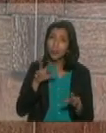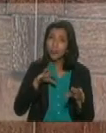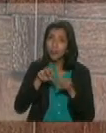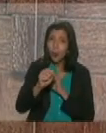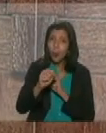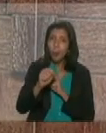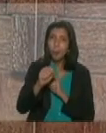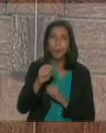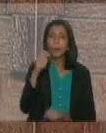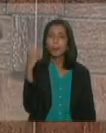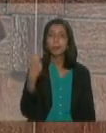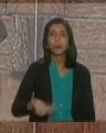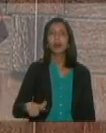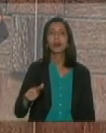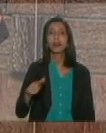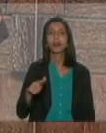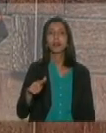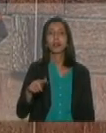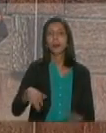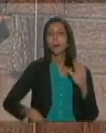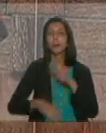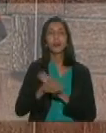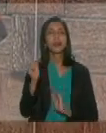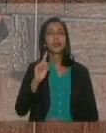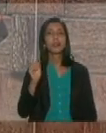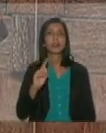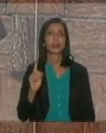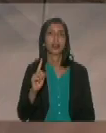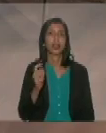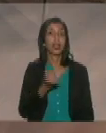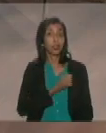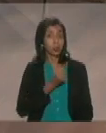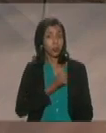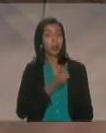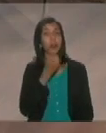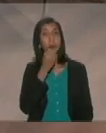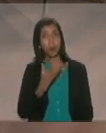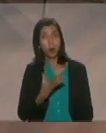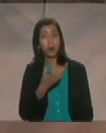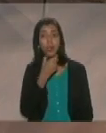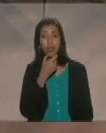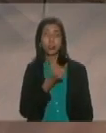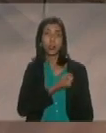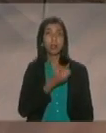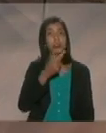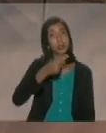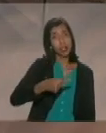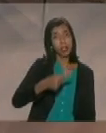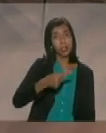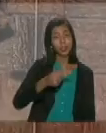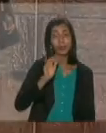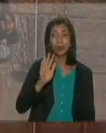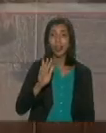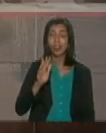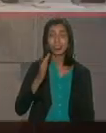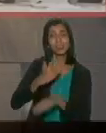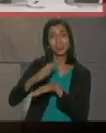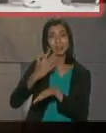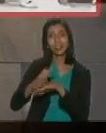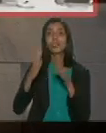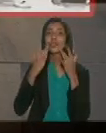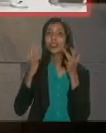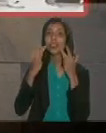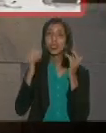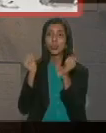ano, fui reprovada por falta em inglês. Porque com média 7, que eu comecei a ensaiar o Split Splash